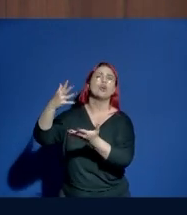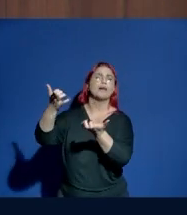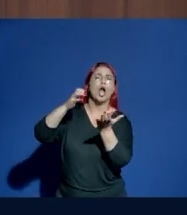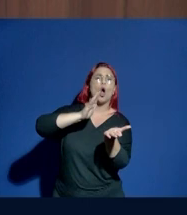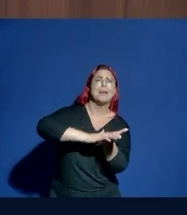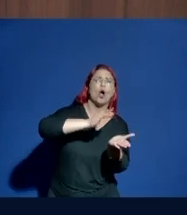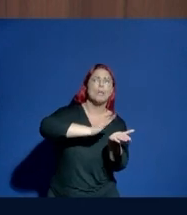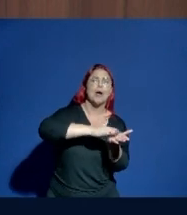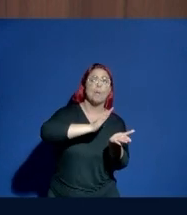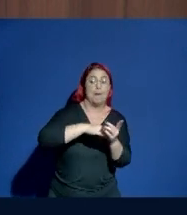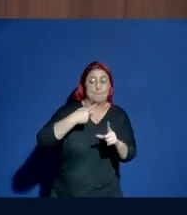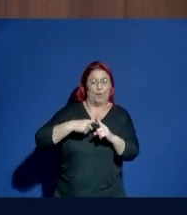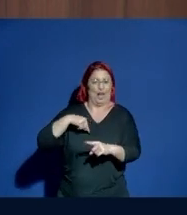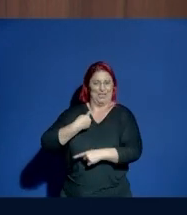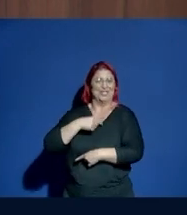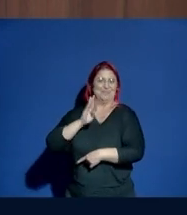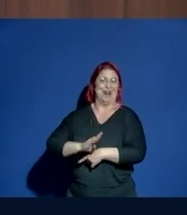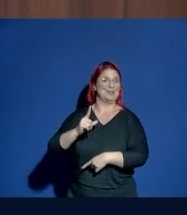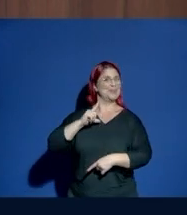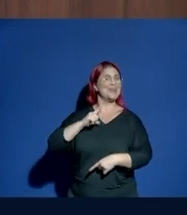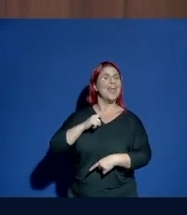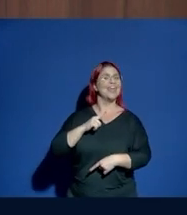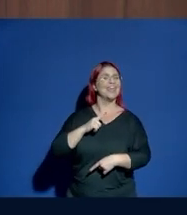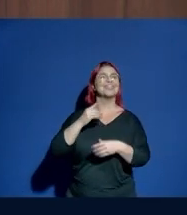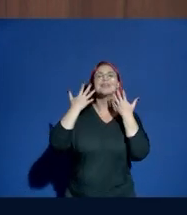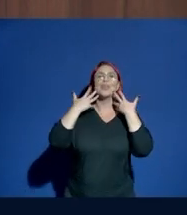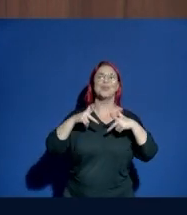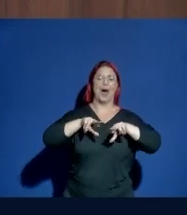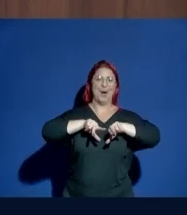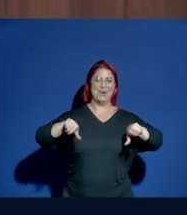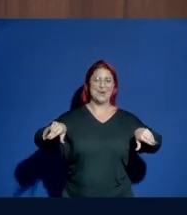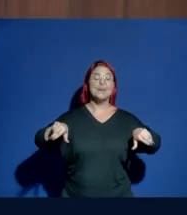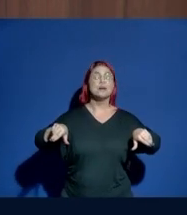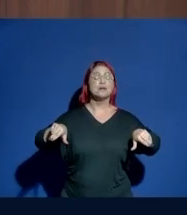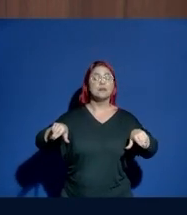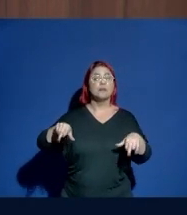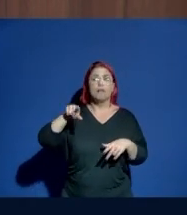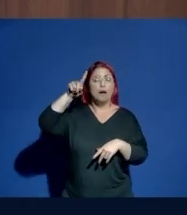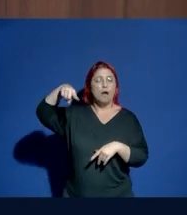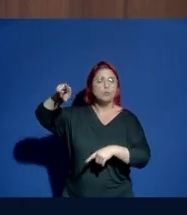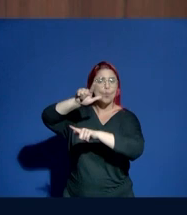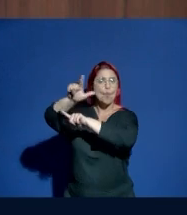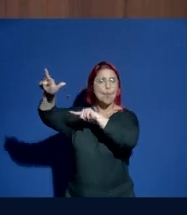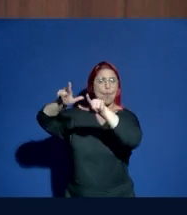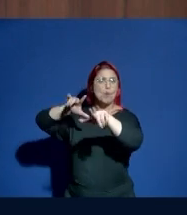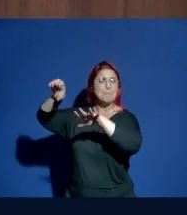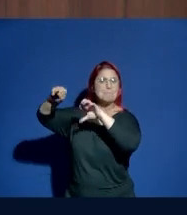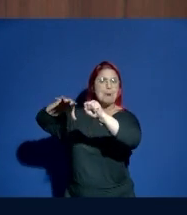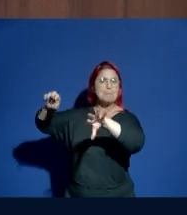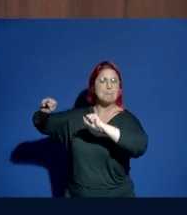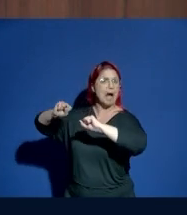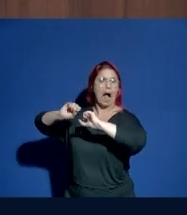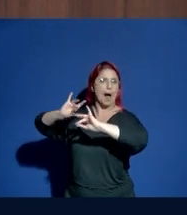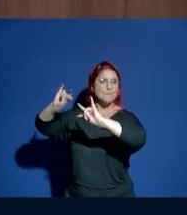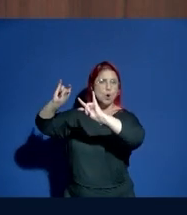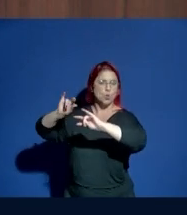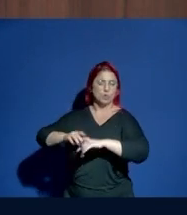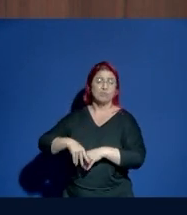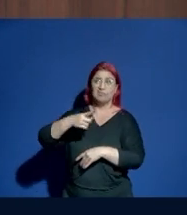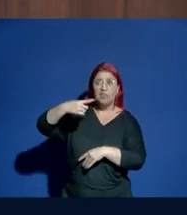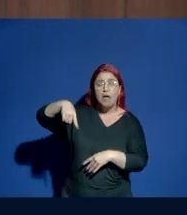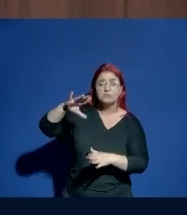de nós e que eles realmente não se propõe sequer a poder ter responsabilidade